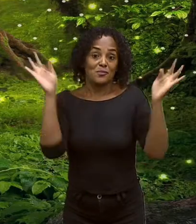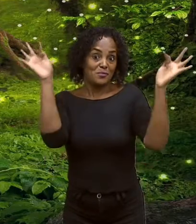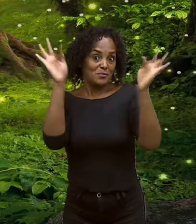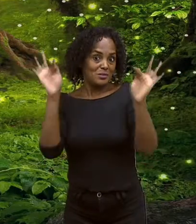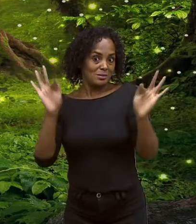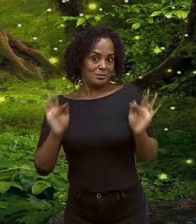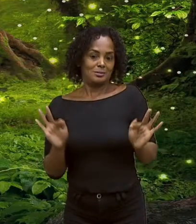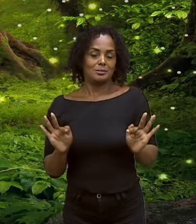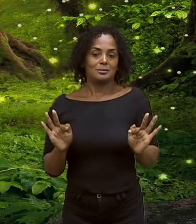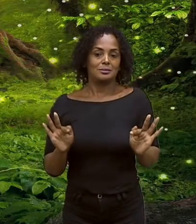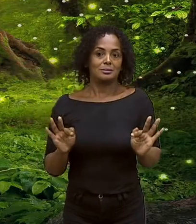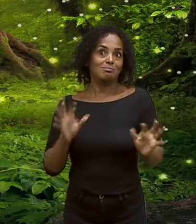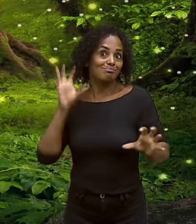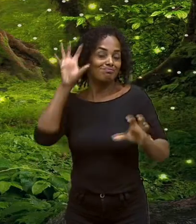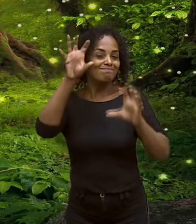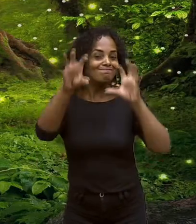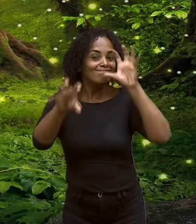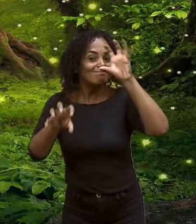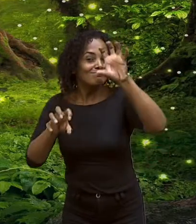grúfalo falou,